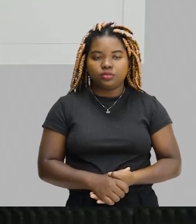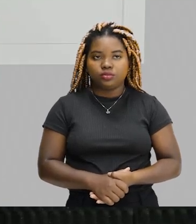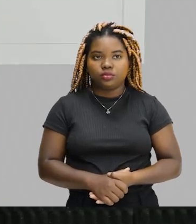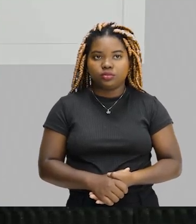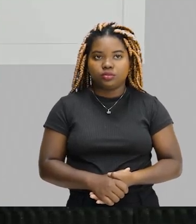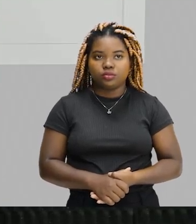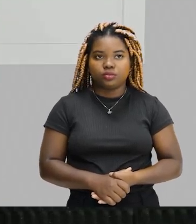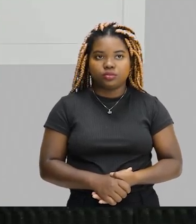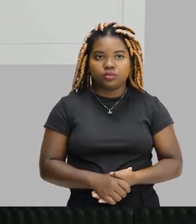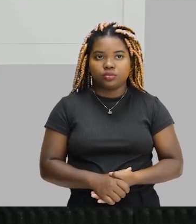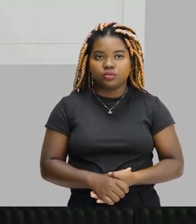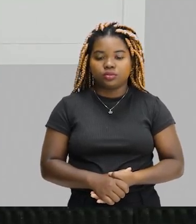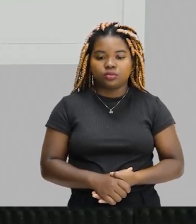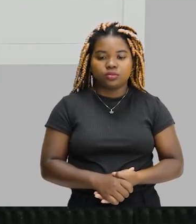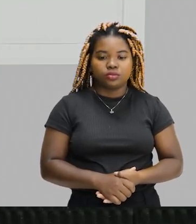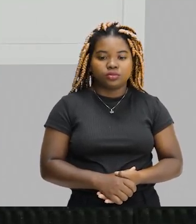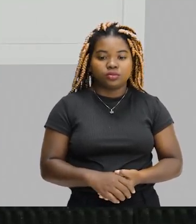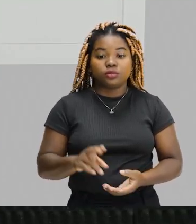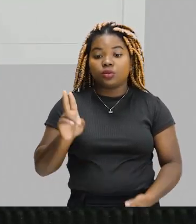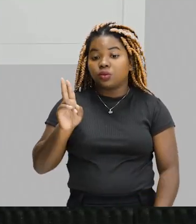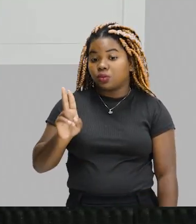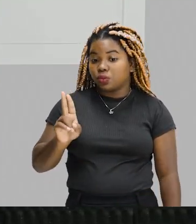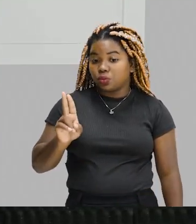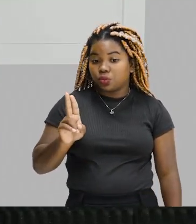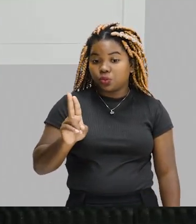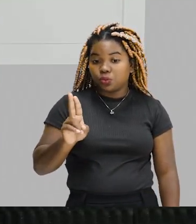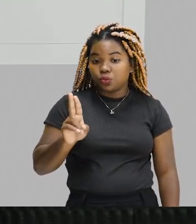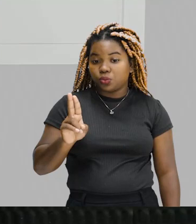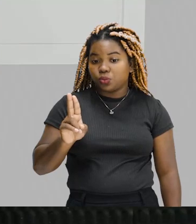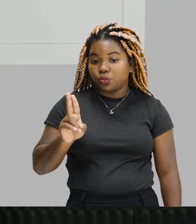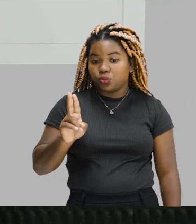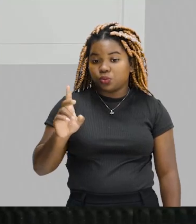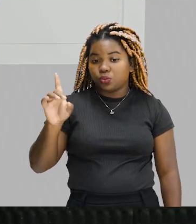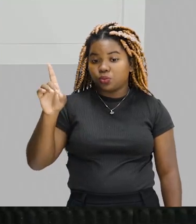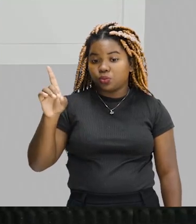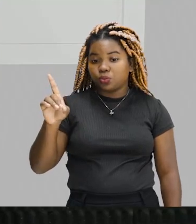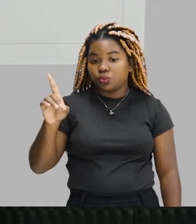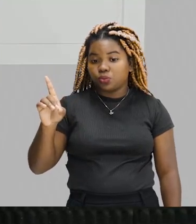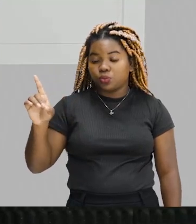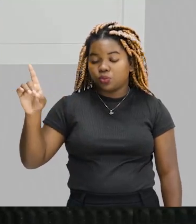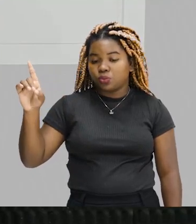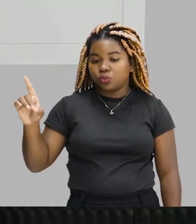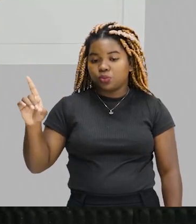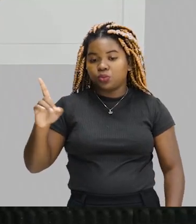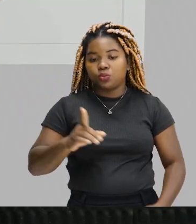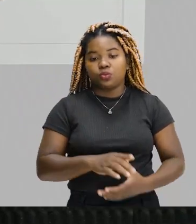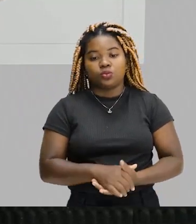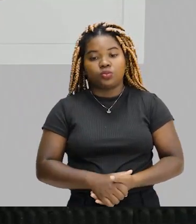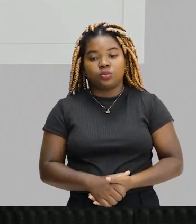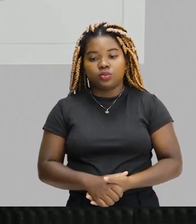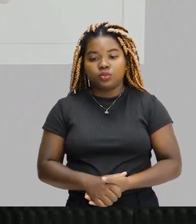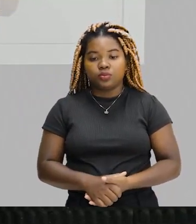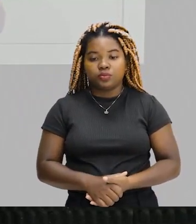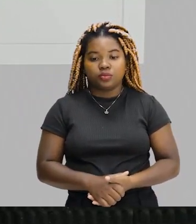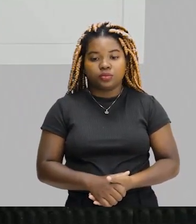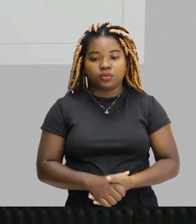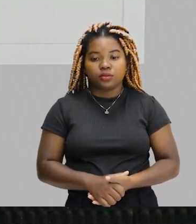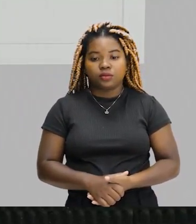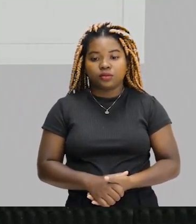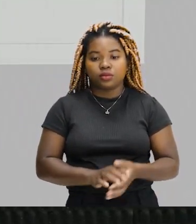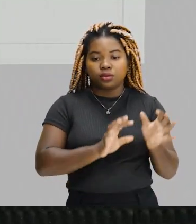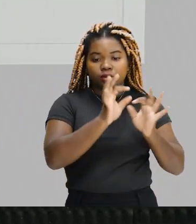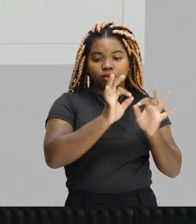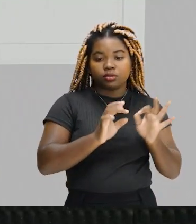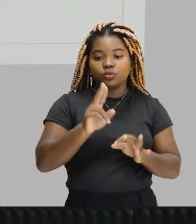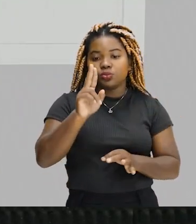aqui pelo N maiúsculo, é dado, segundo a questão, segundo a alternativa, up, down e down. Então, essa é a